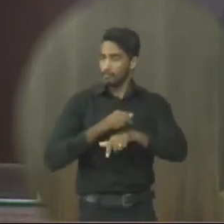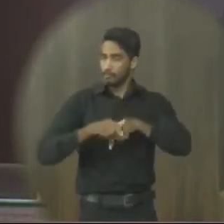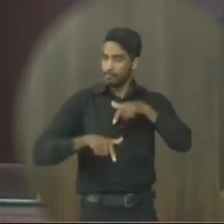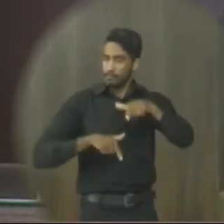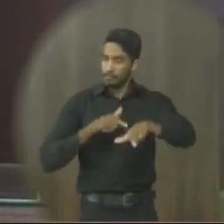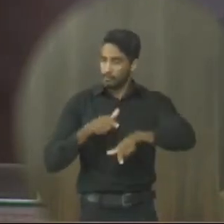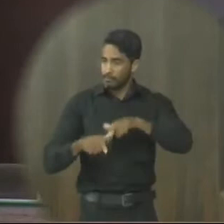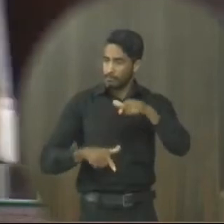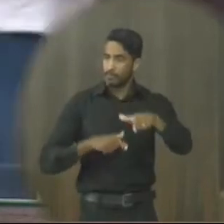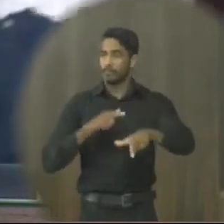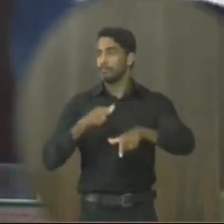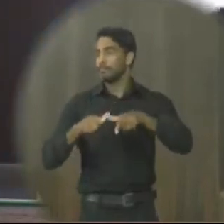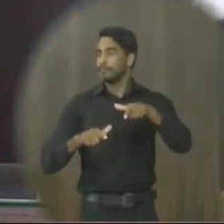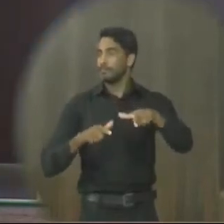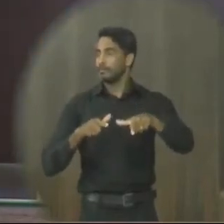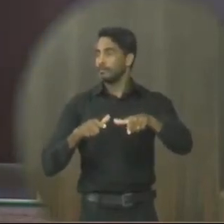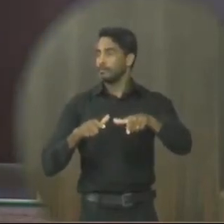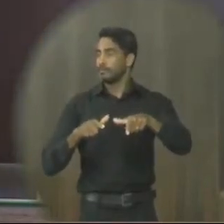excelentes trabalhos